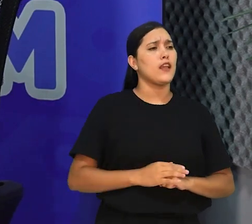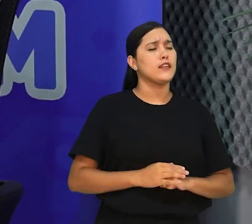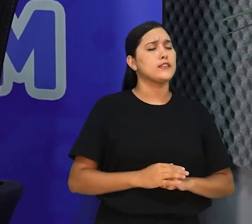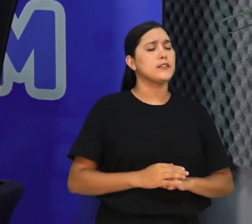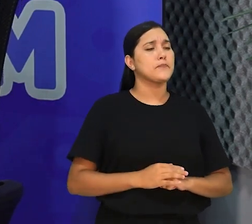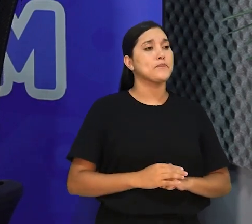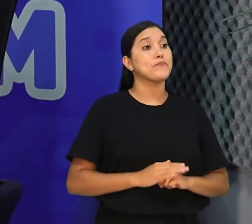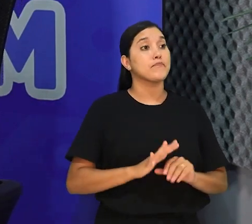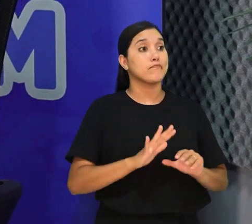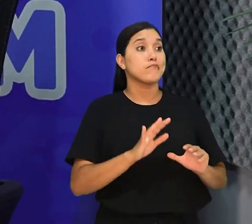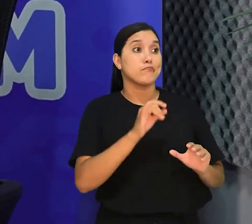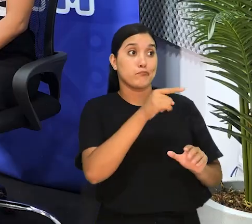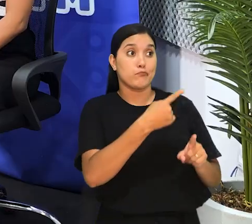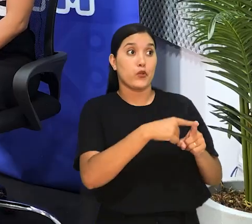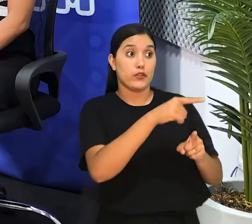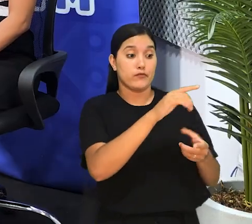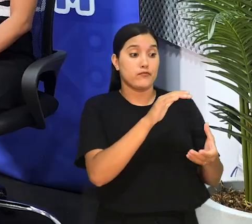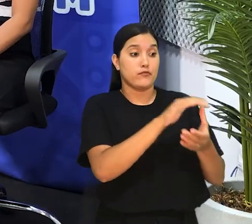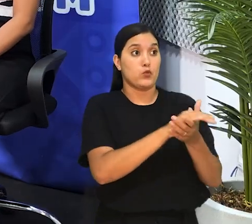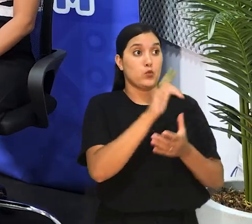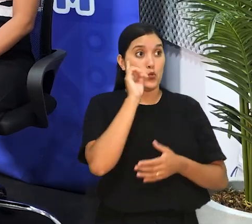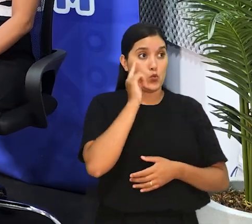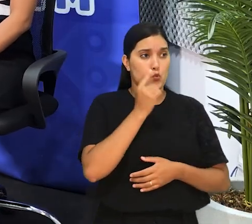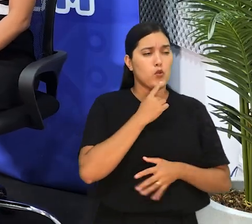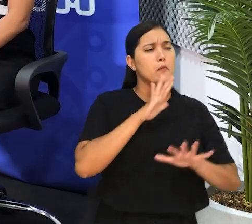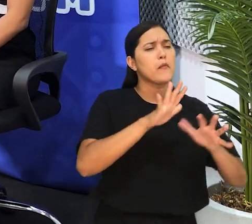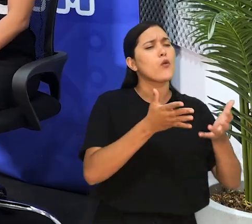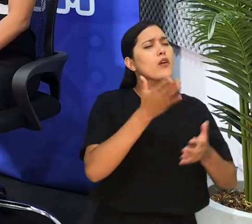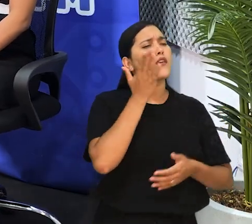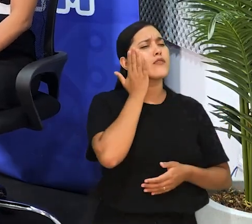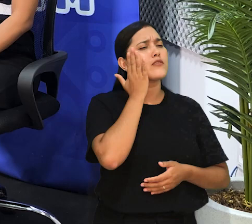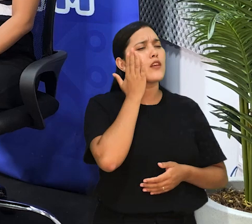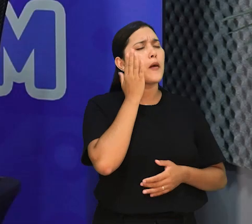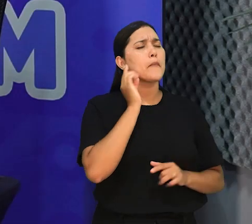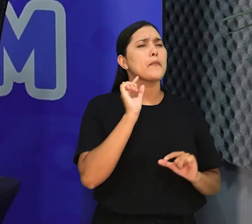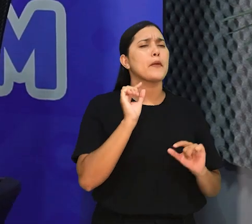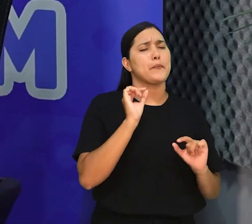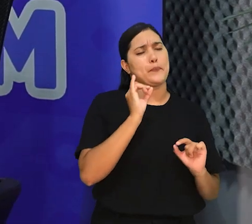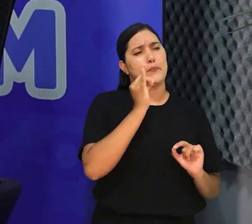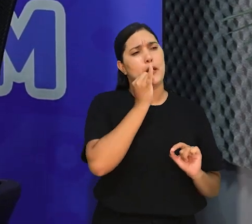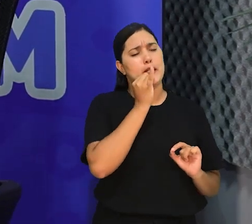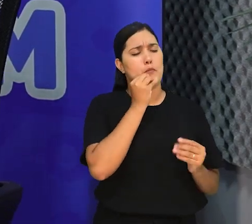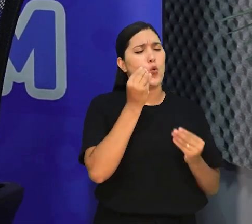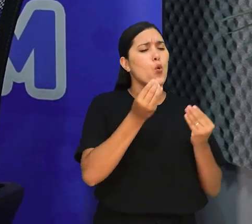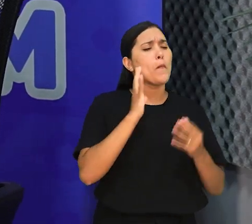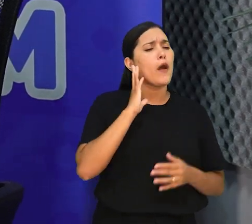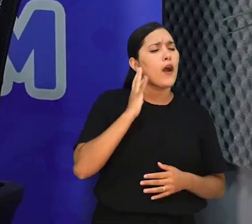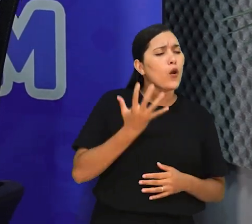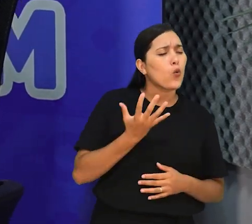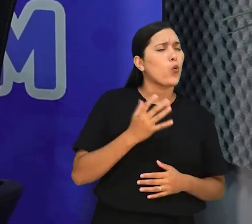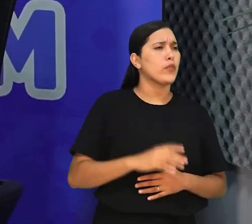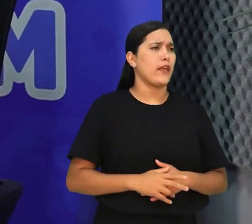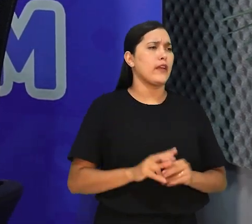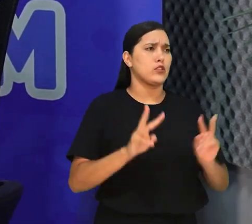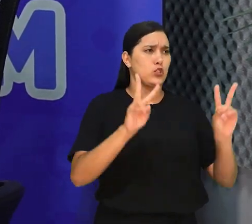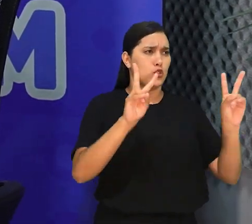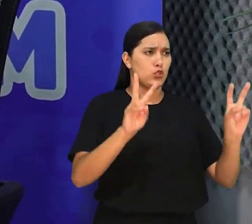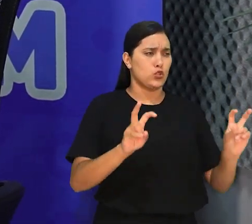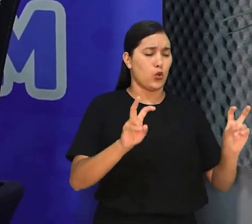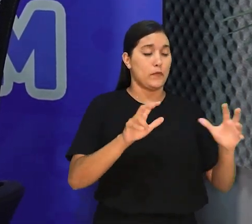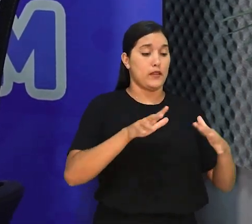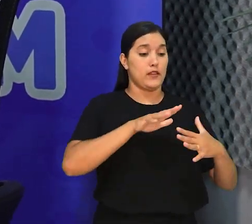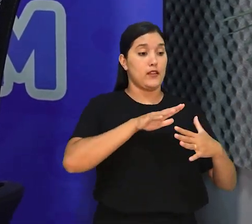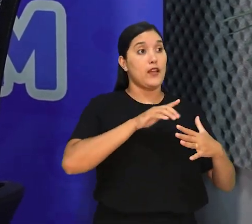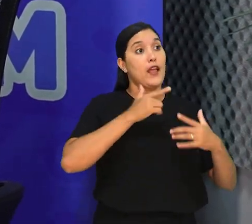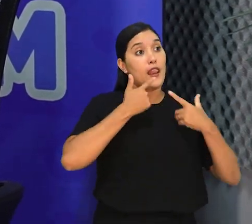sua experiência, né, casada com o surdo. Mas eu gostaria de saber, Vânia, como seria a questão